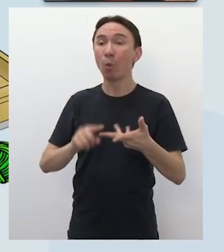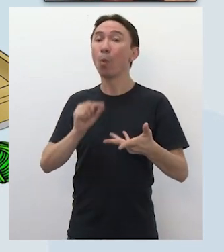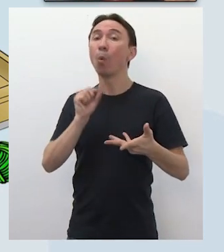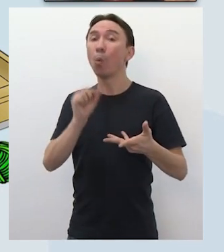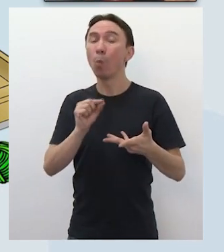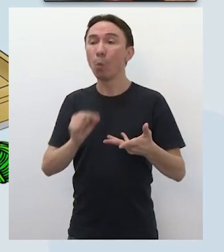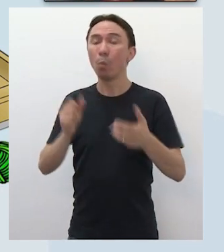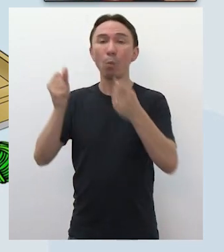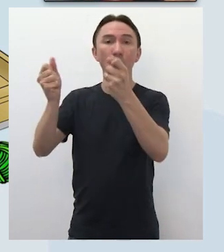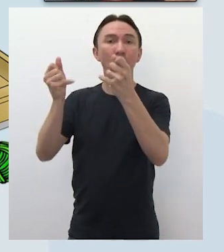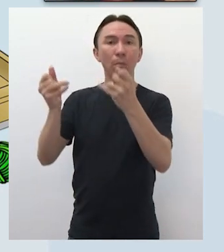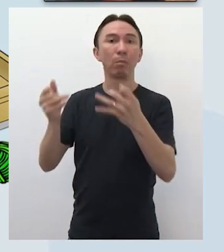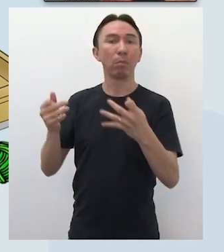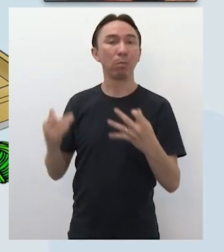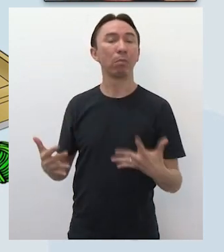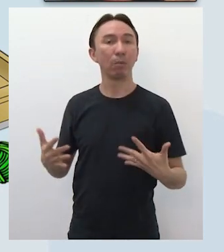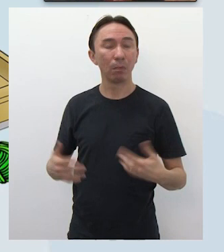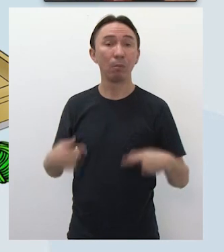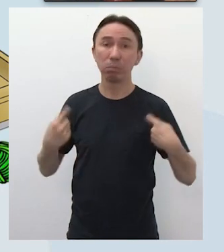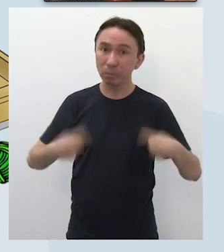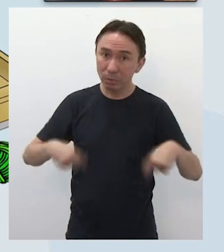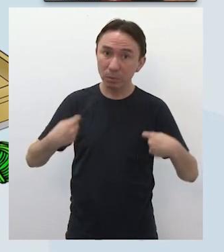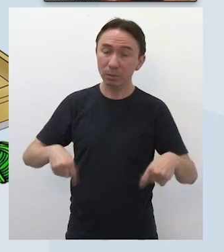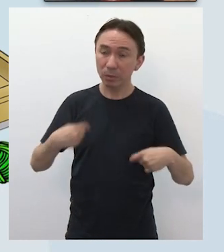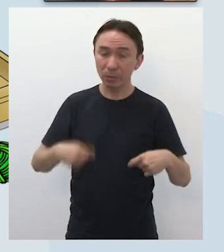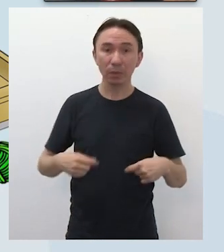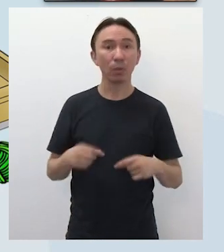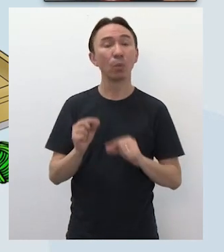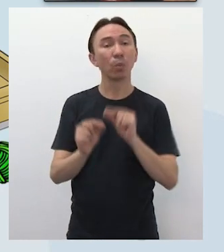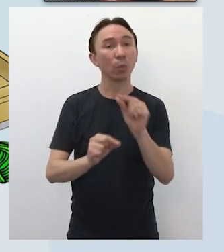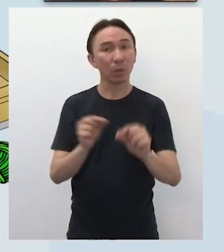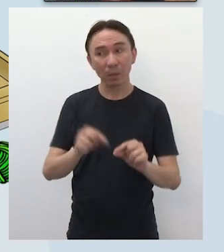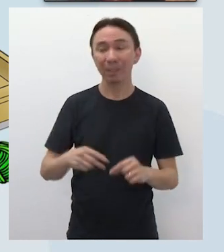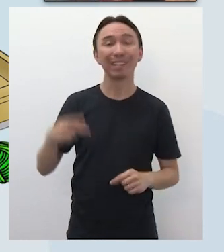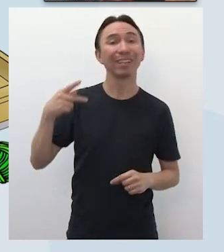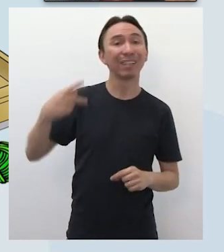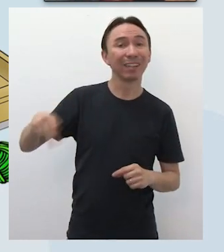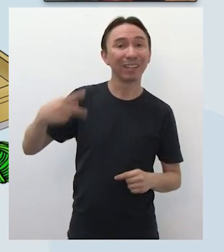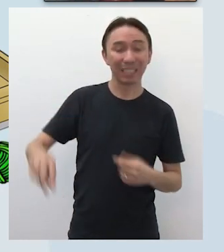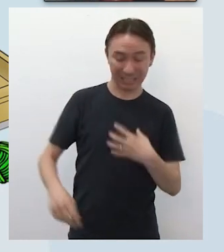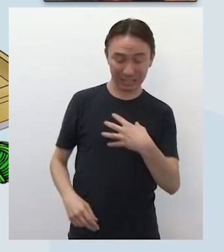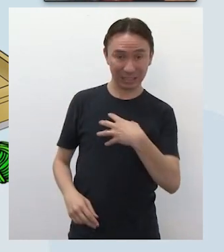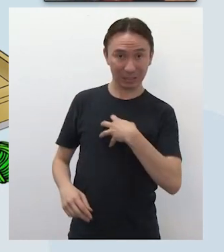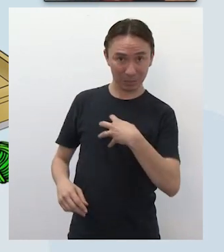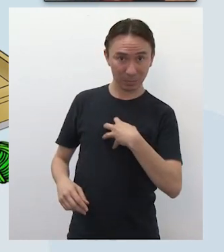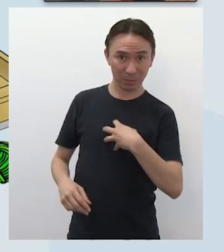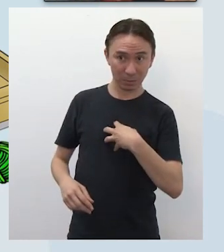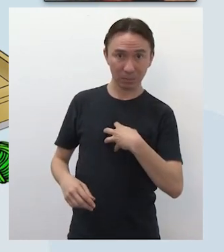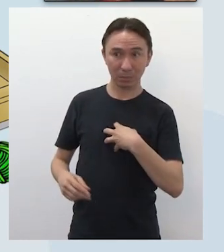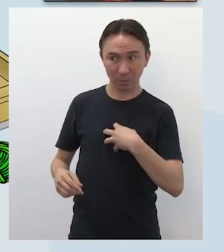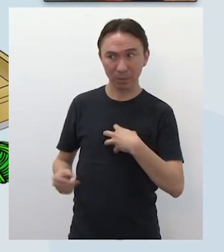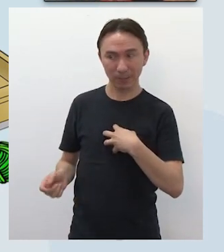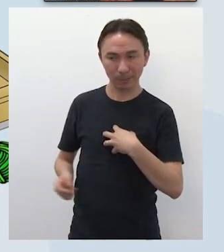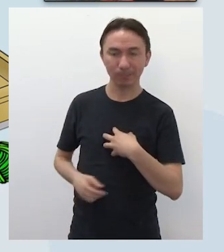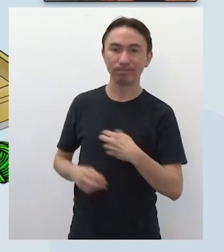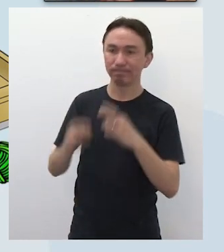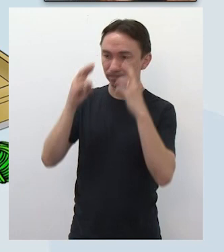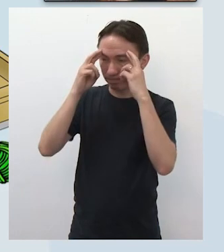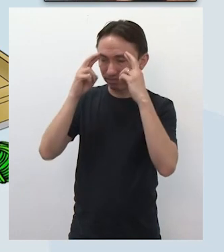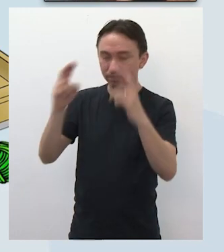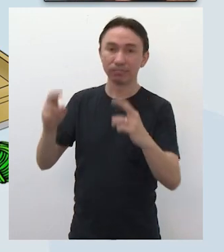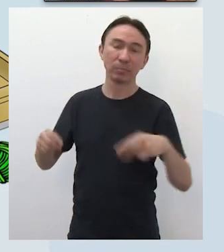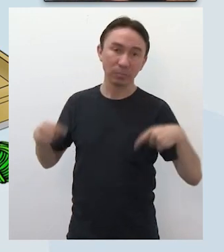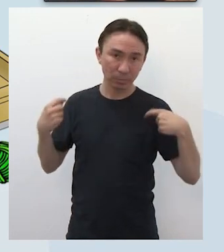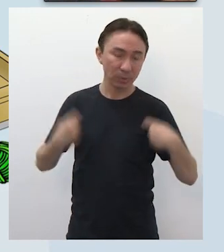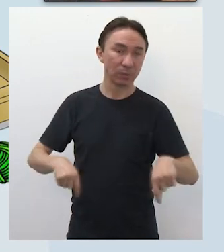legitimar princípios, né? Precisa reconhecer os sentimentos e limitações. Então, essa é a forma